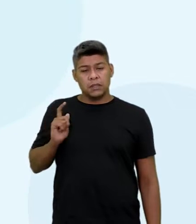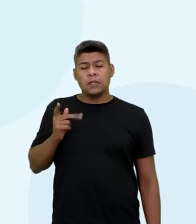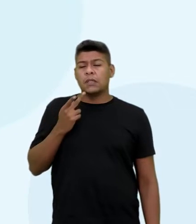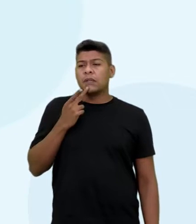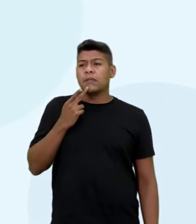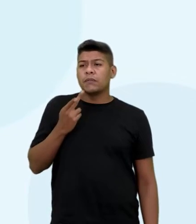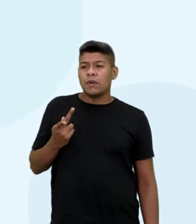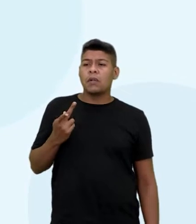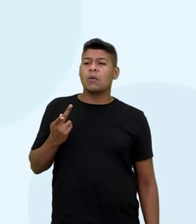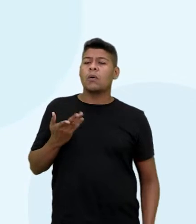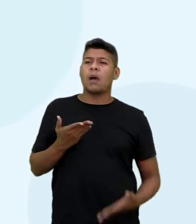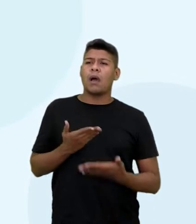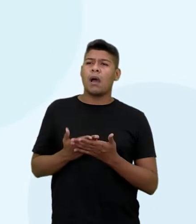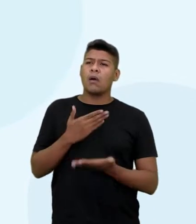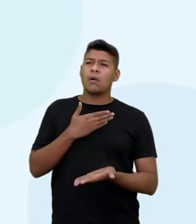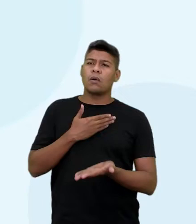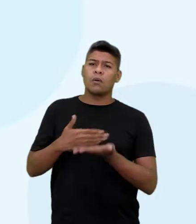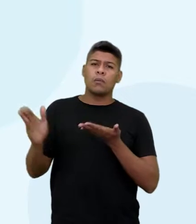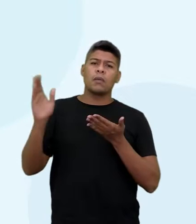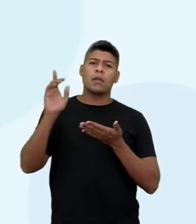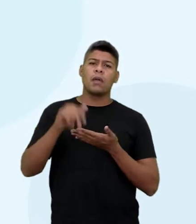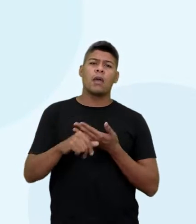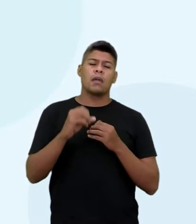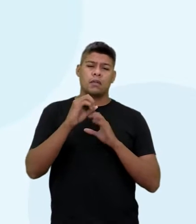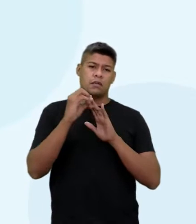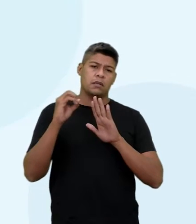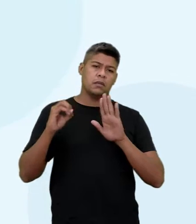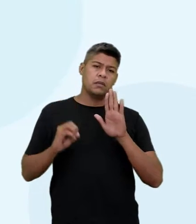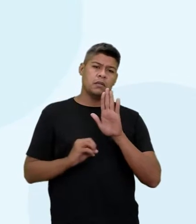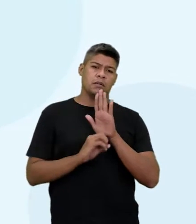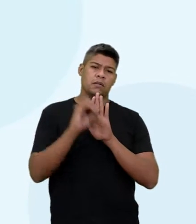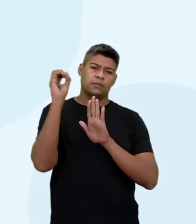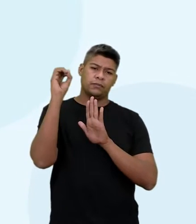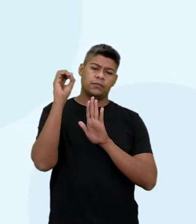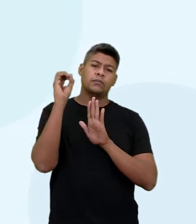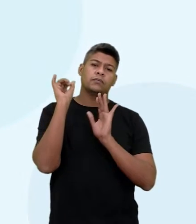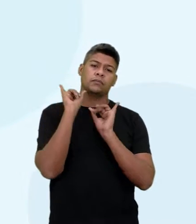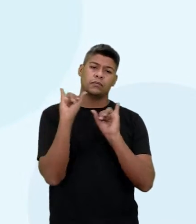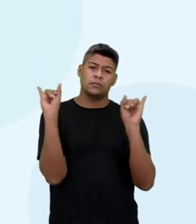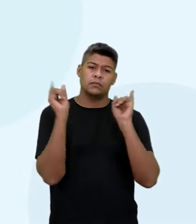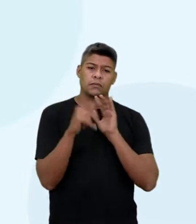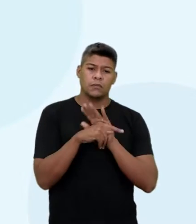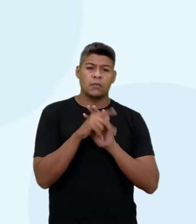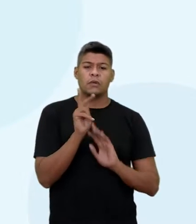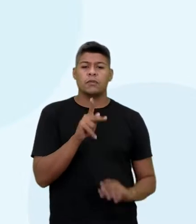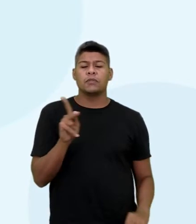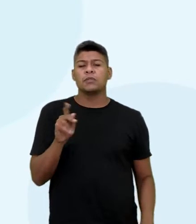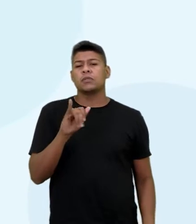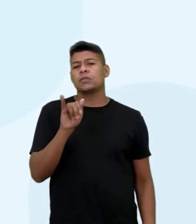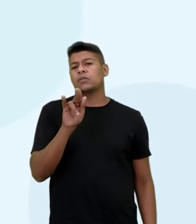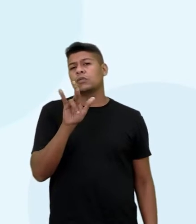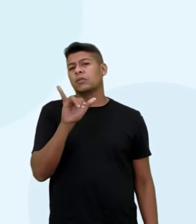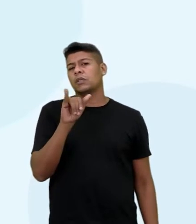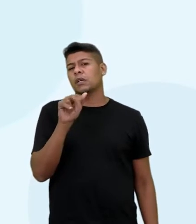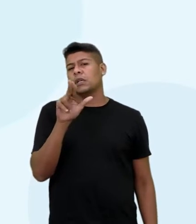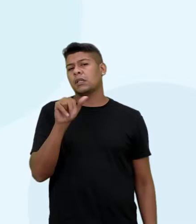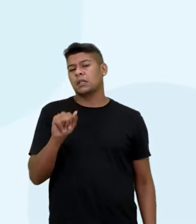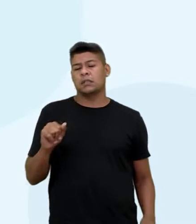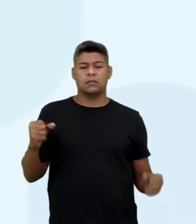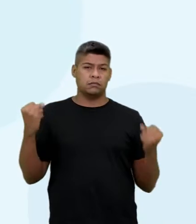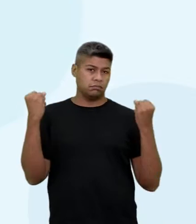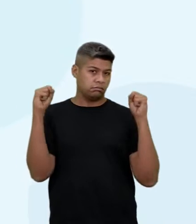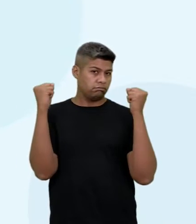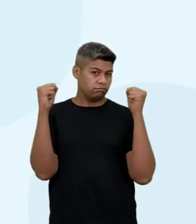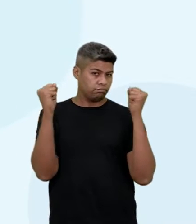começo da aula, que no caso aqui do Centro de Mídias está sendo dado pela professora Juliana, de Educação Física,